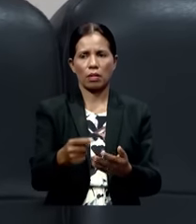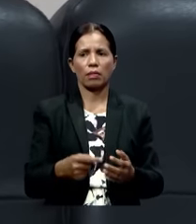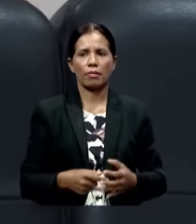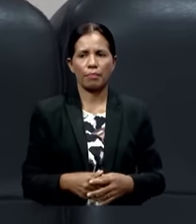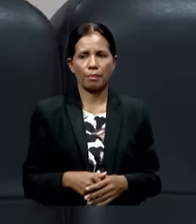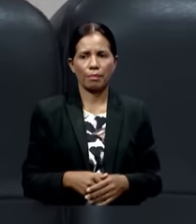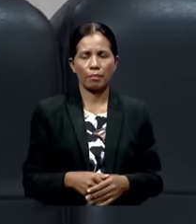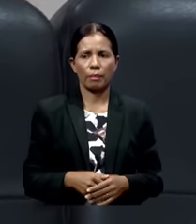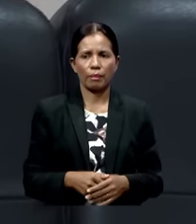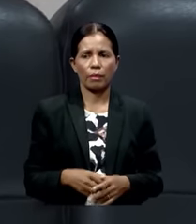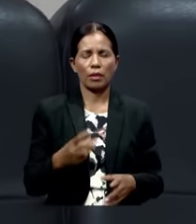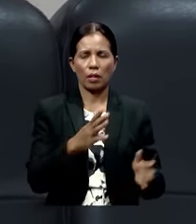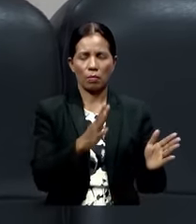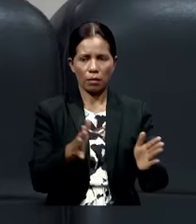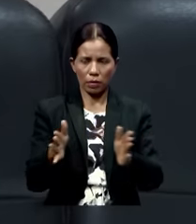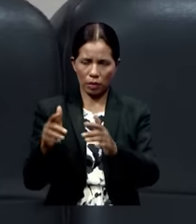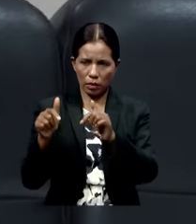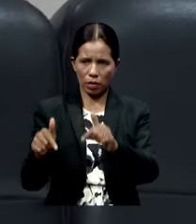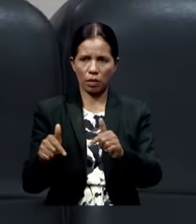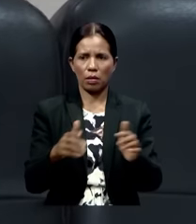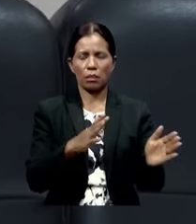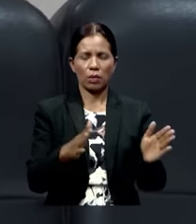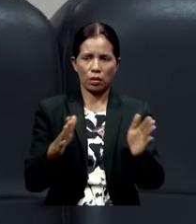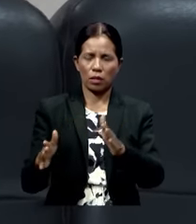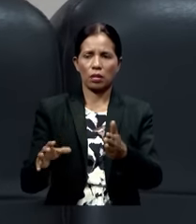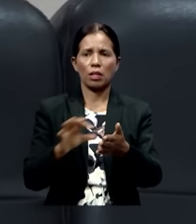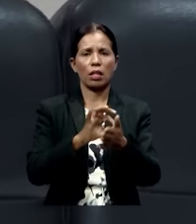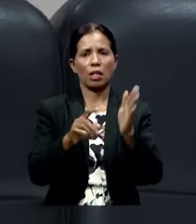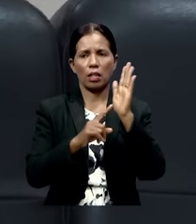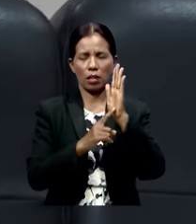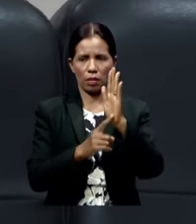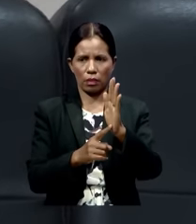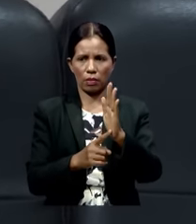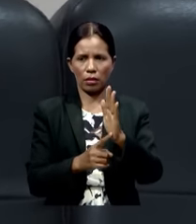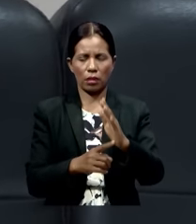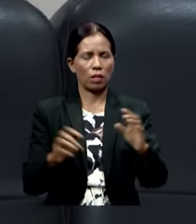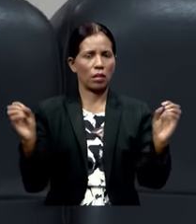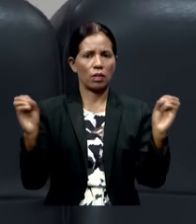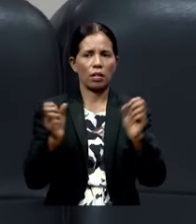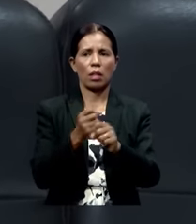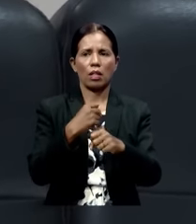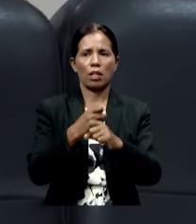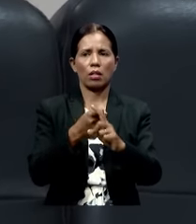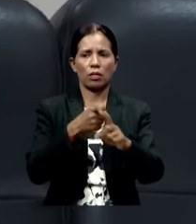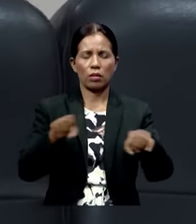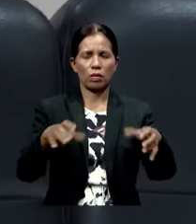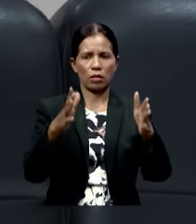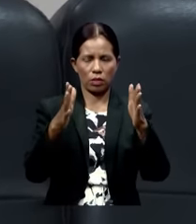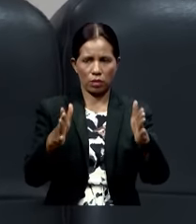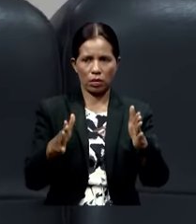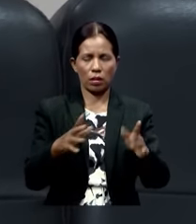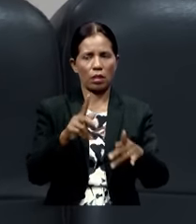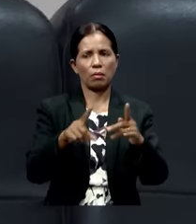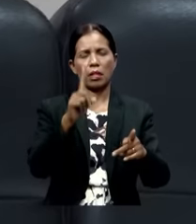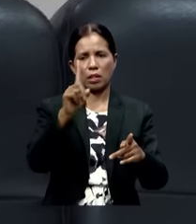ocona né então o processo ida né processo screening ida screening né la os halo husi funcionário ida o pessoal